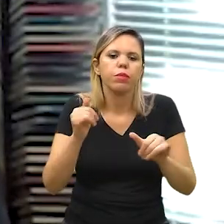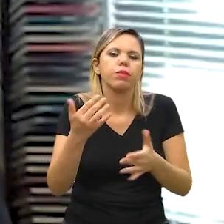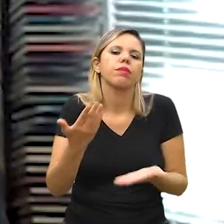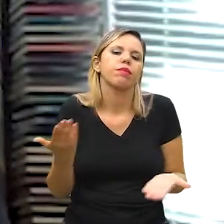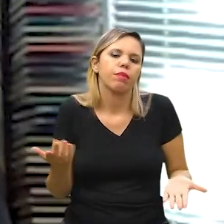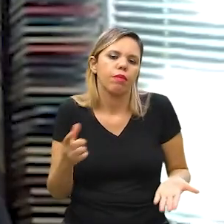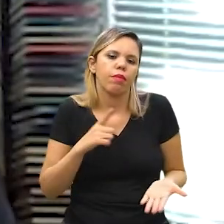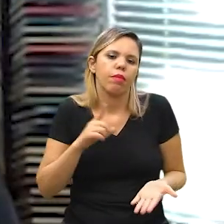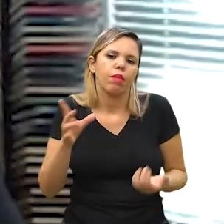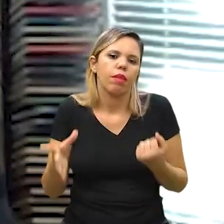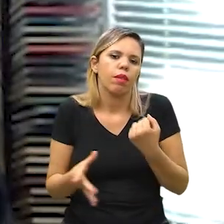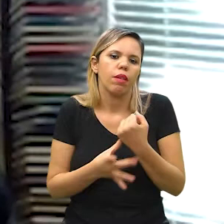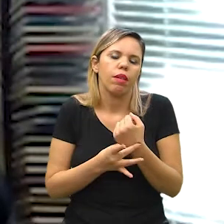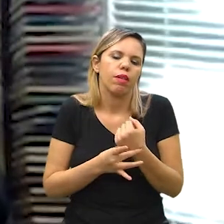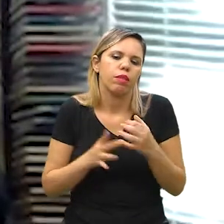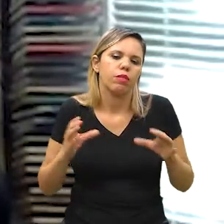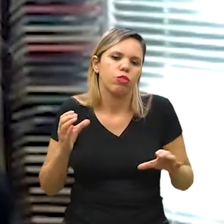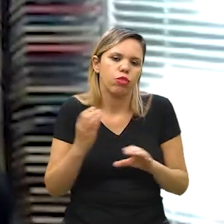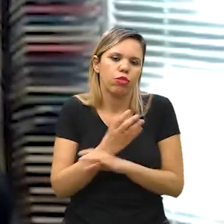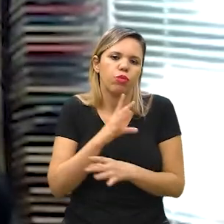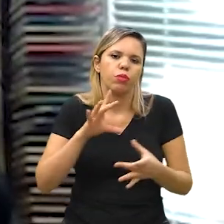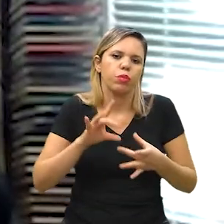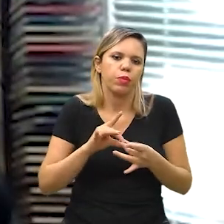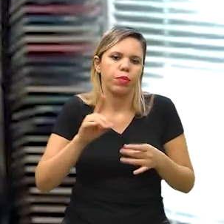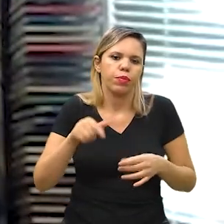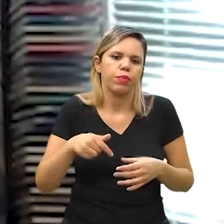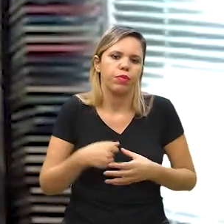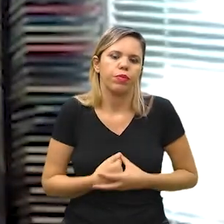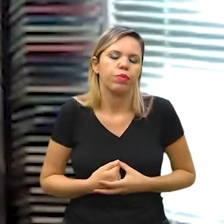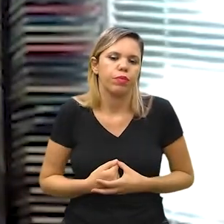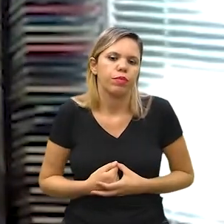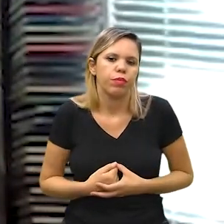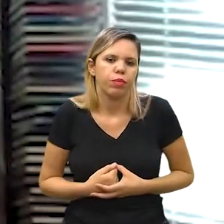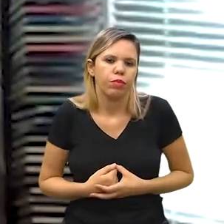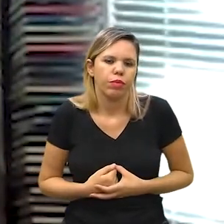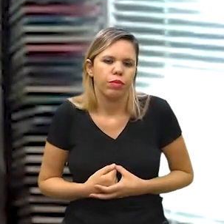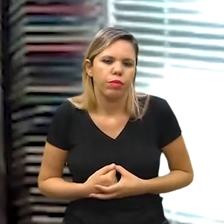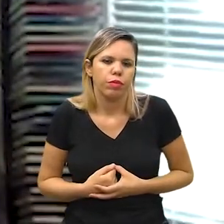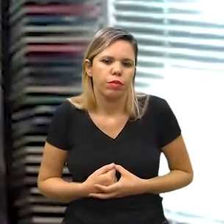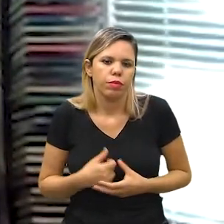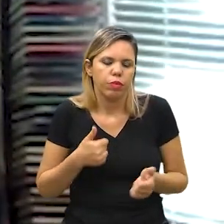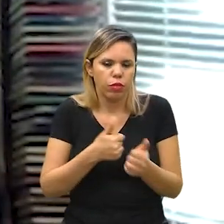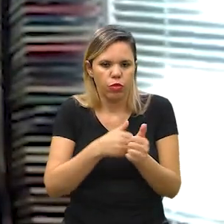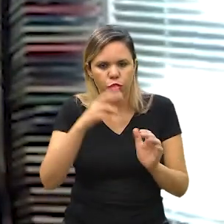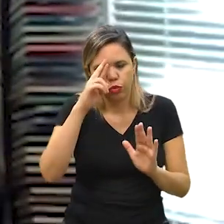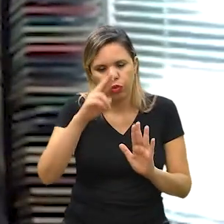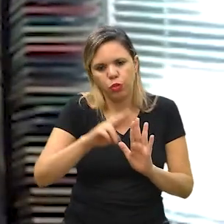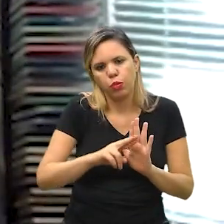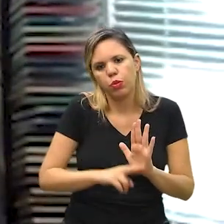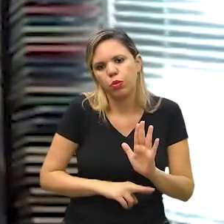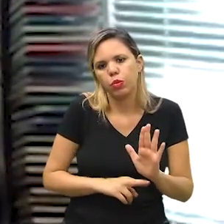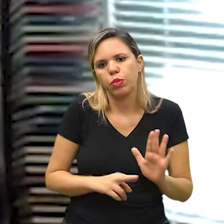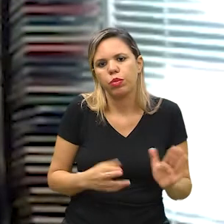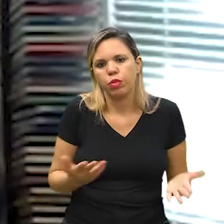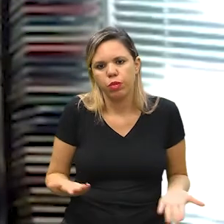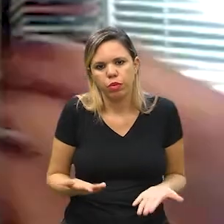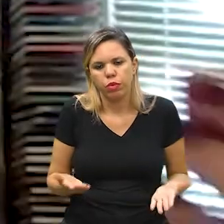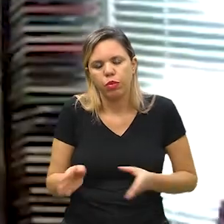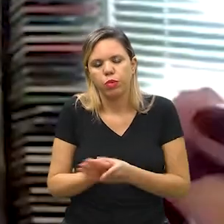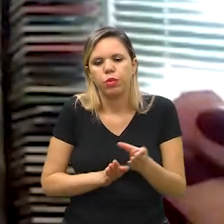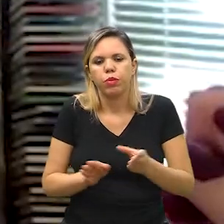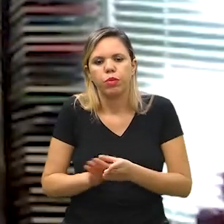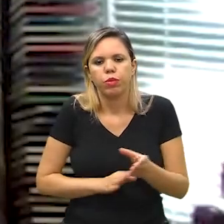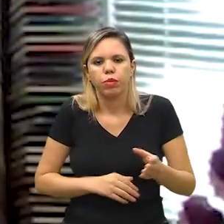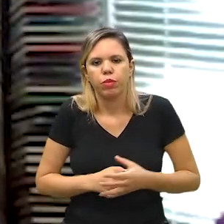promoção, né? Então, a segurança, ela está totalmente ligada a essa questão aí de seguir os protocolos, né? Tanto